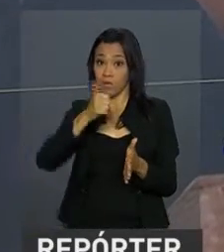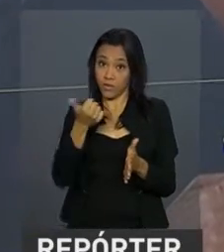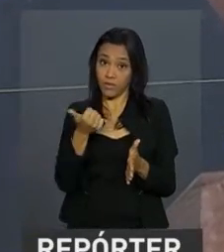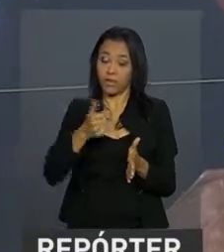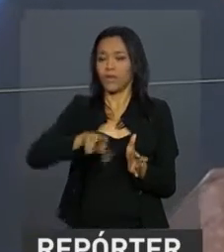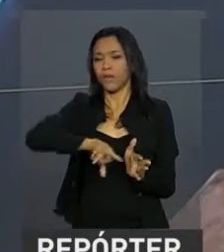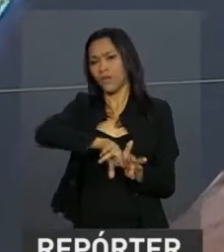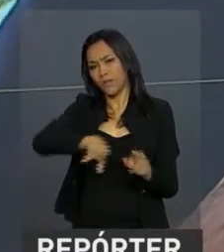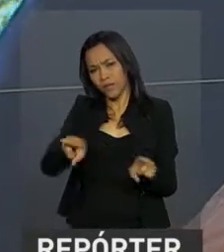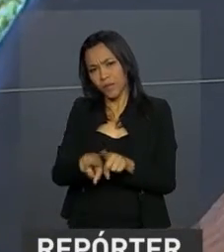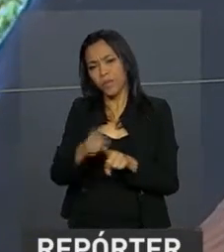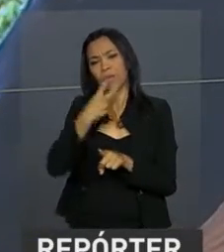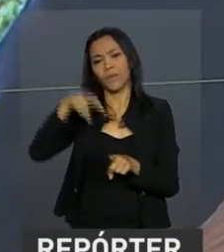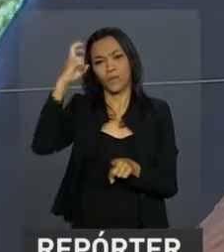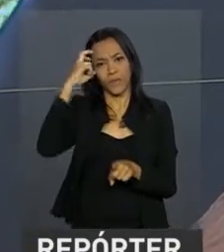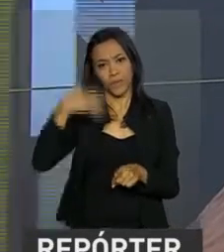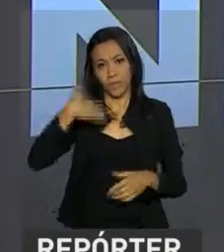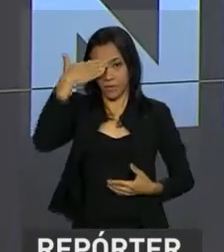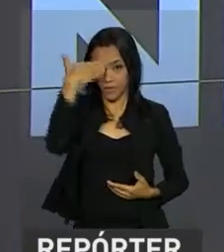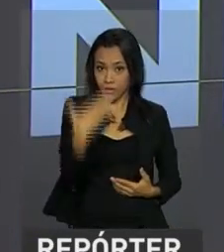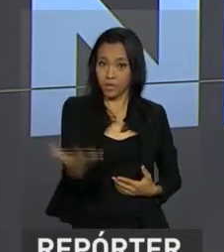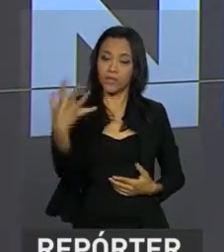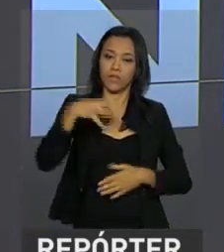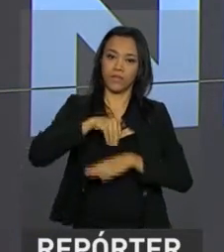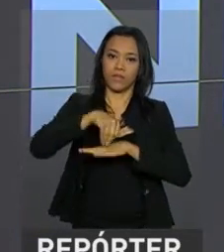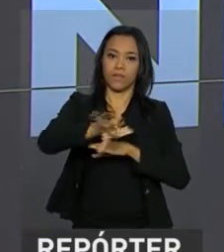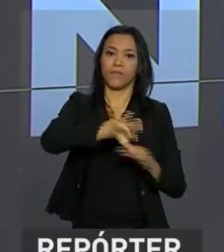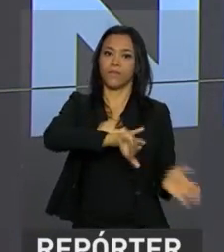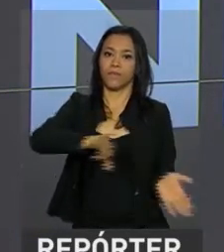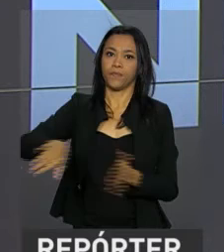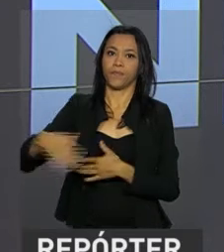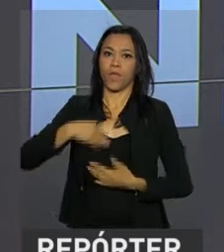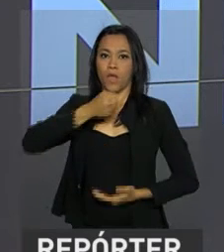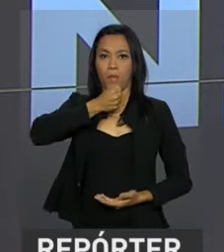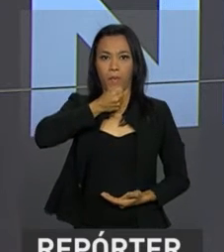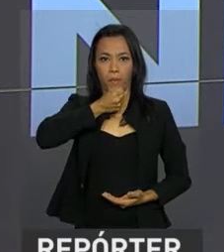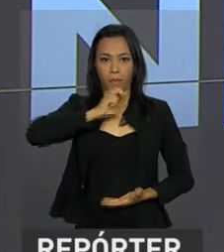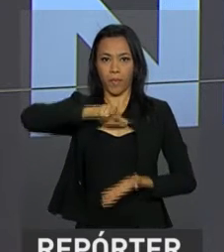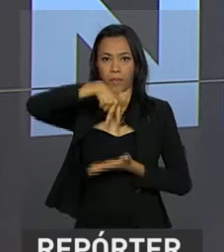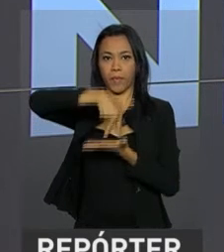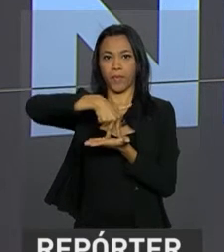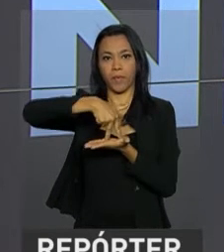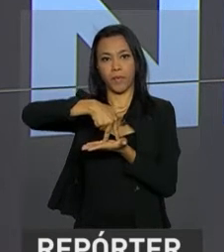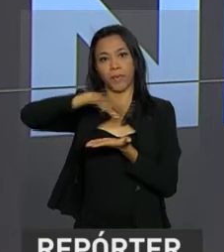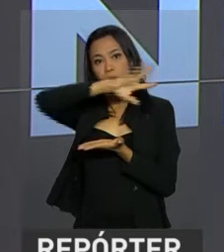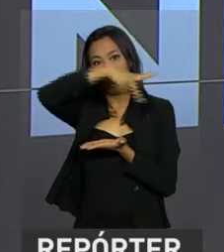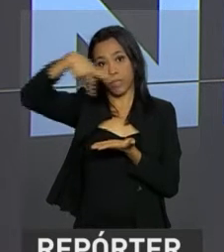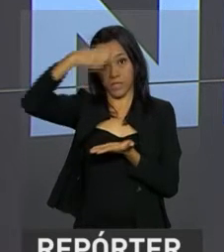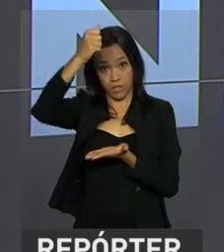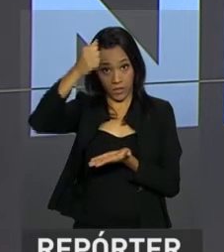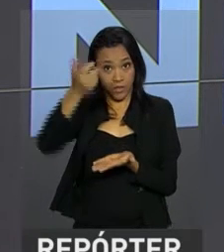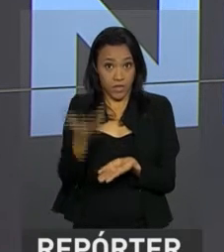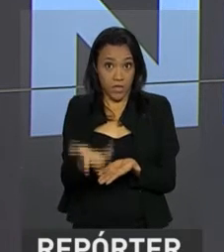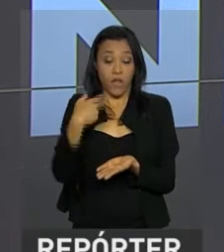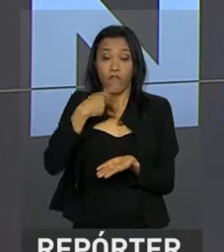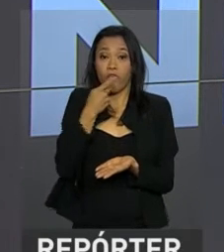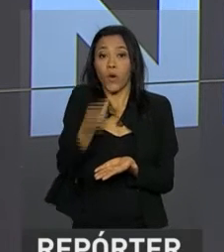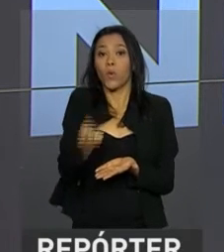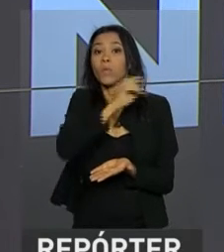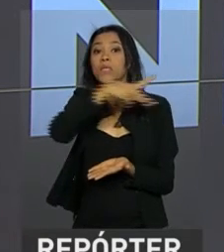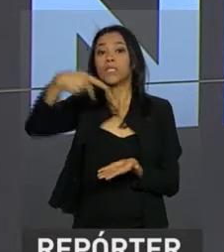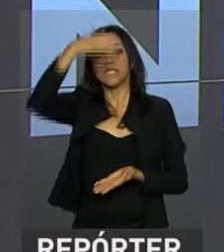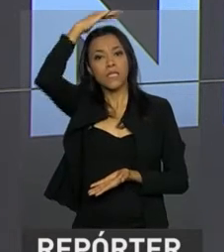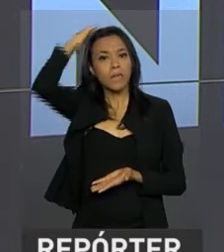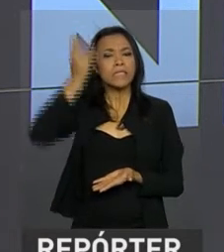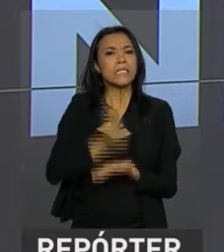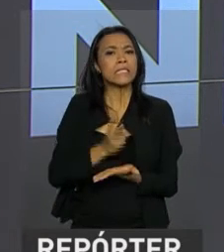Obrigada, Mara, pelas suas informações ao vivo. E olha, o porta-voz da Presidência da República disse nesta quinta-feira que o presidente Michel Temer